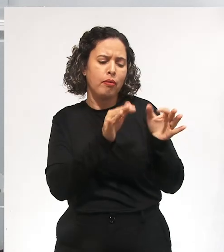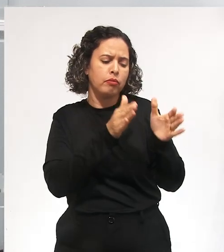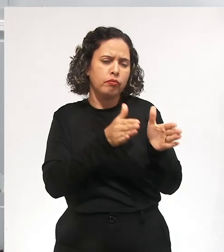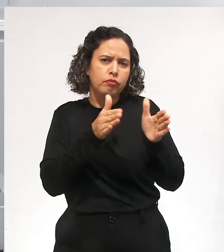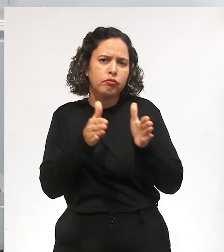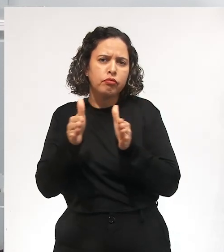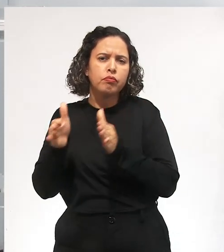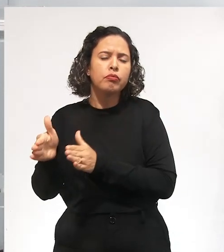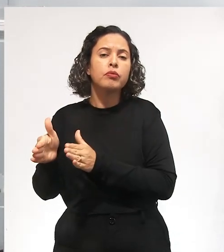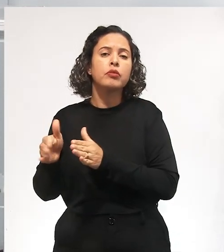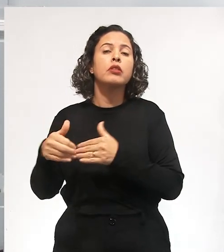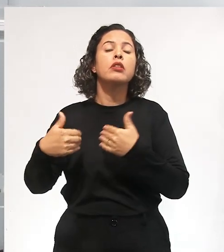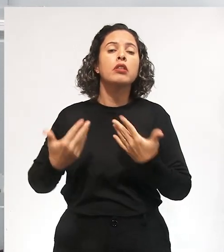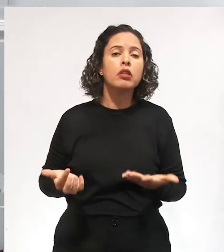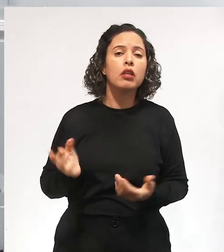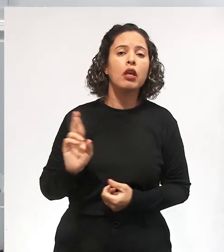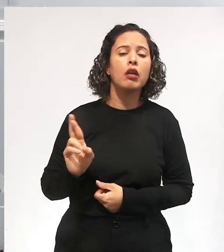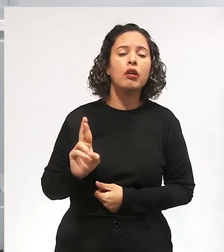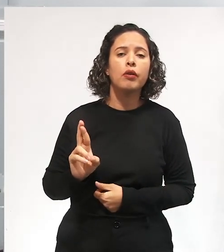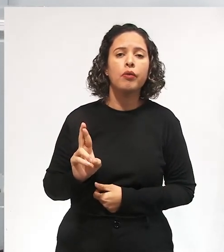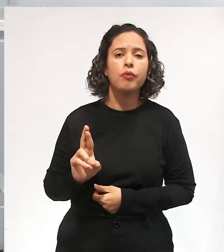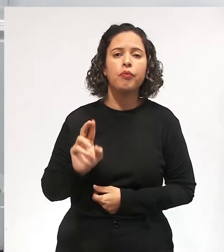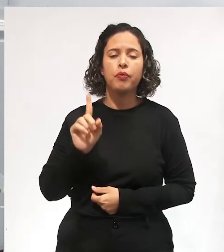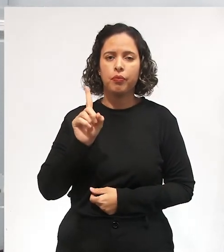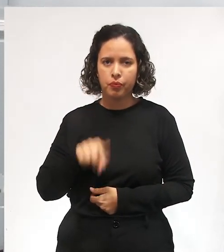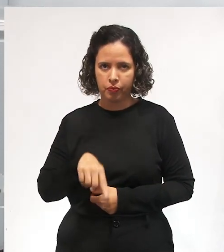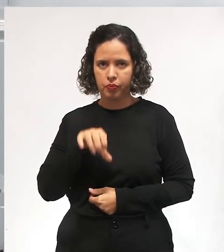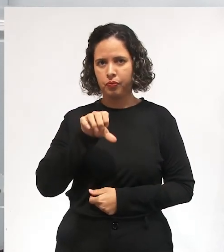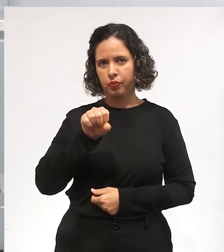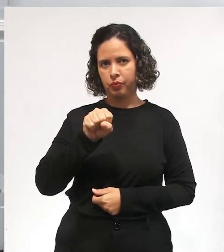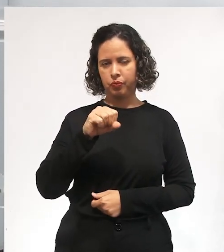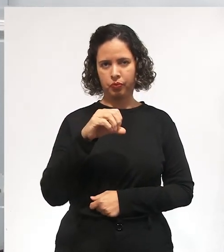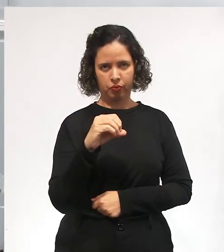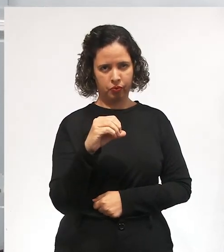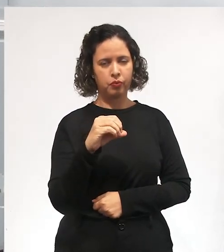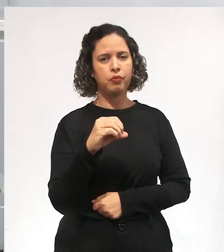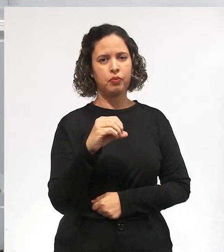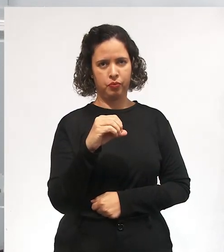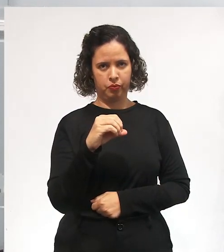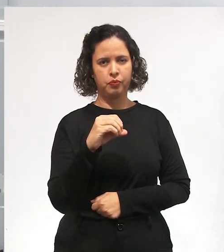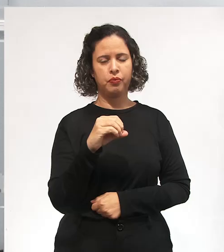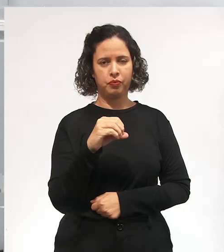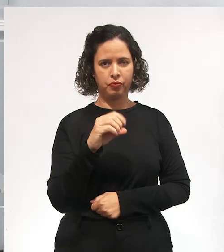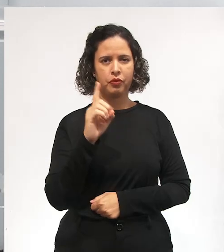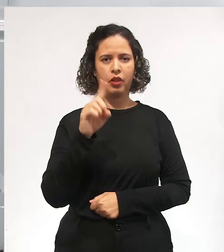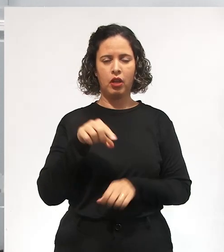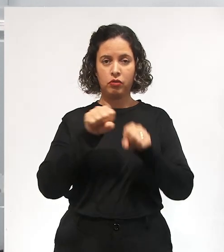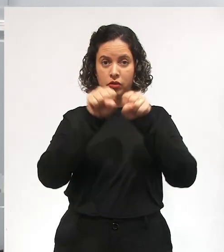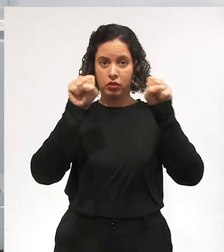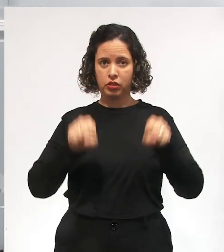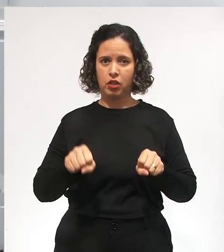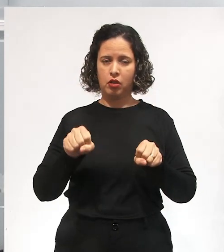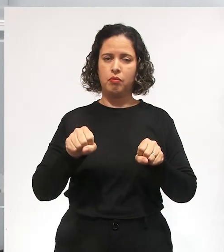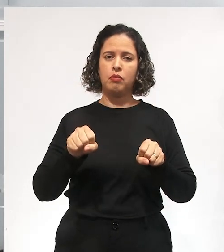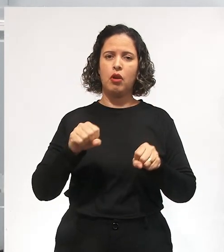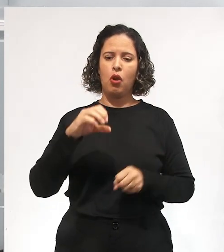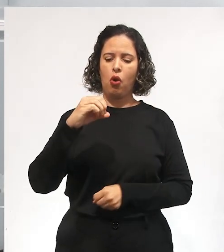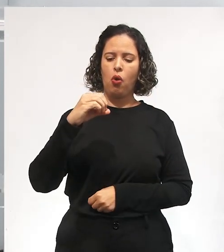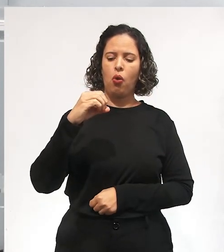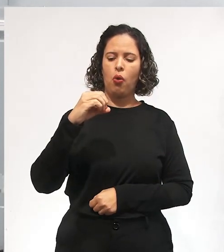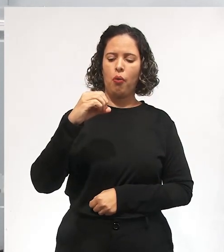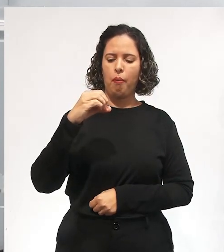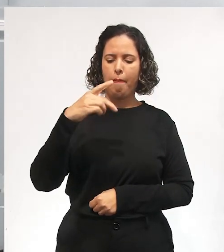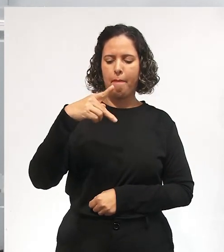faz todo esse processo, esse trabalho? É o sistema que está permitindo com que o sistema computacional